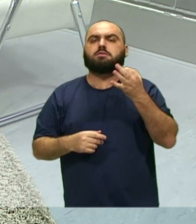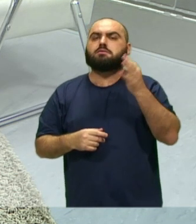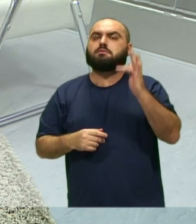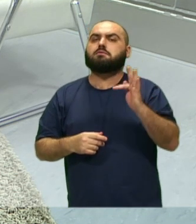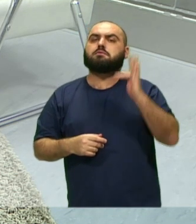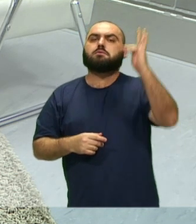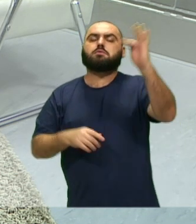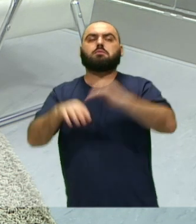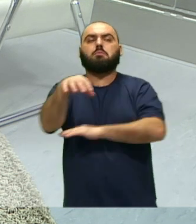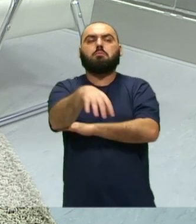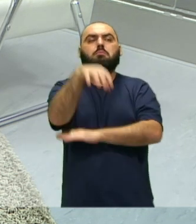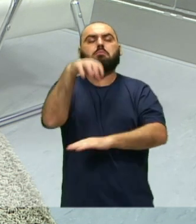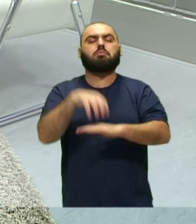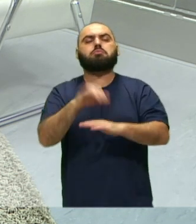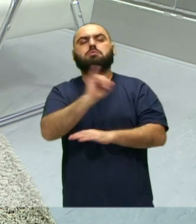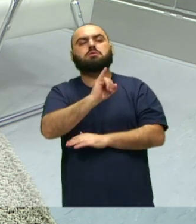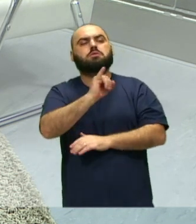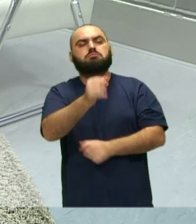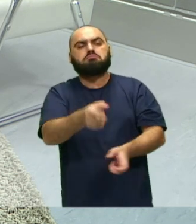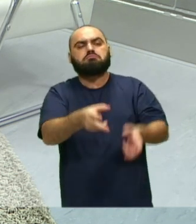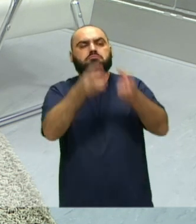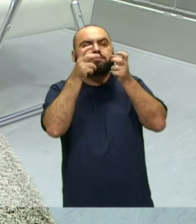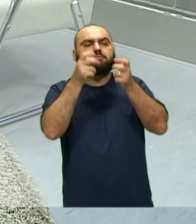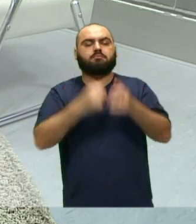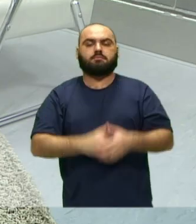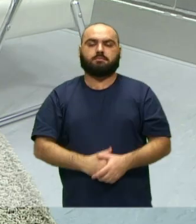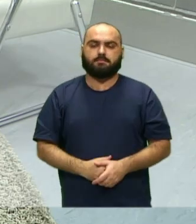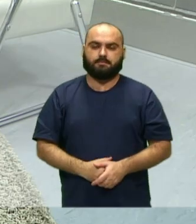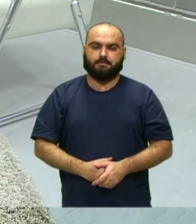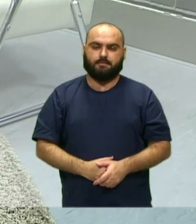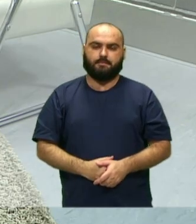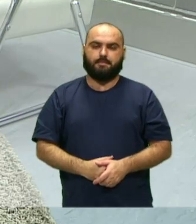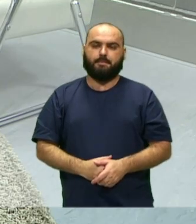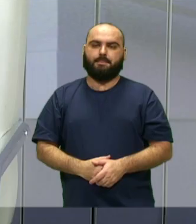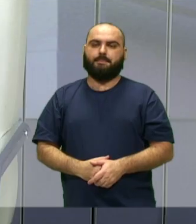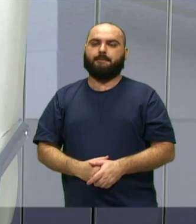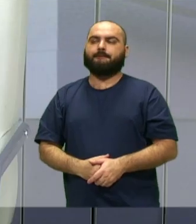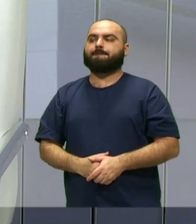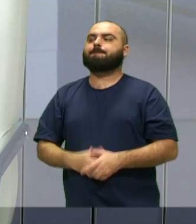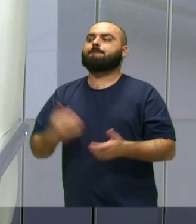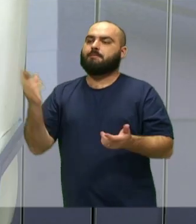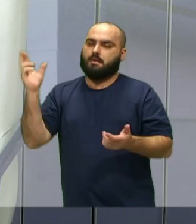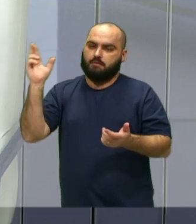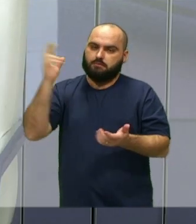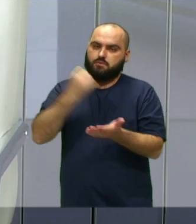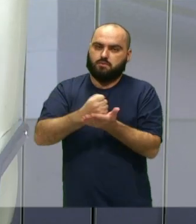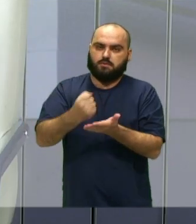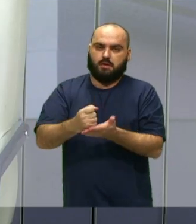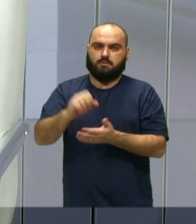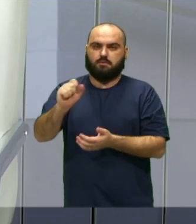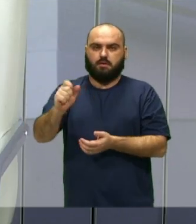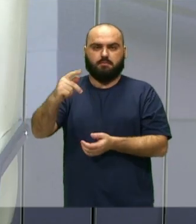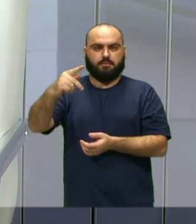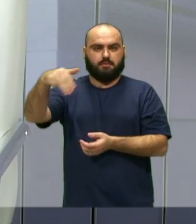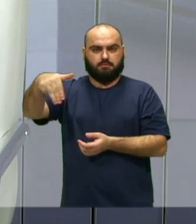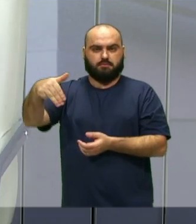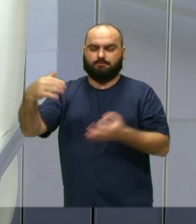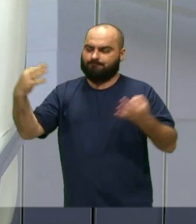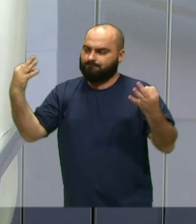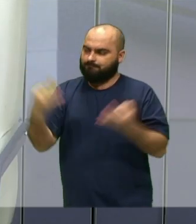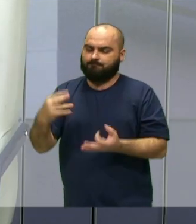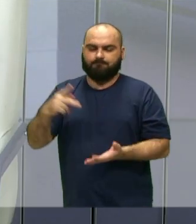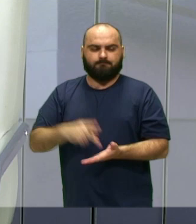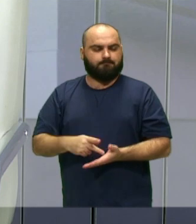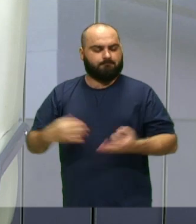meses, próximos anos? A melhor coisa que nós poderíamos ter feito era renovar o contrato com a IPM de fato. Foi como